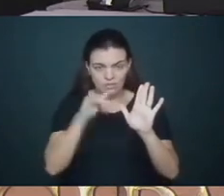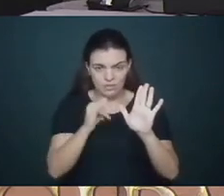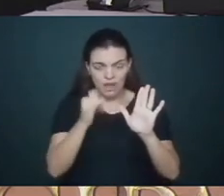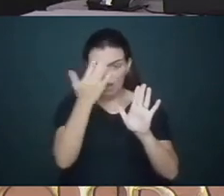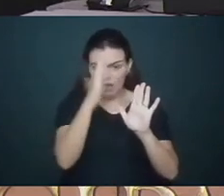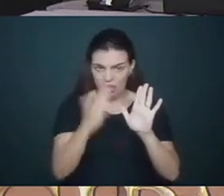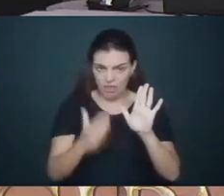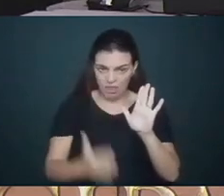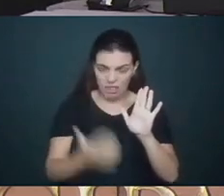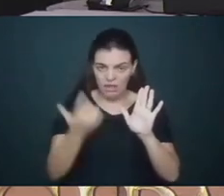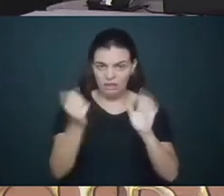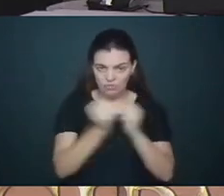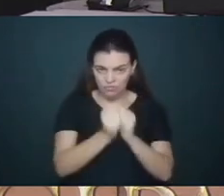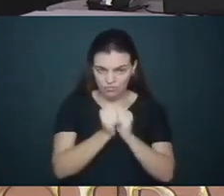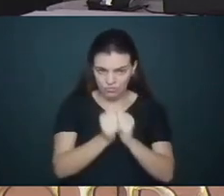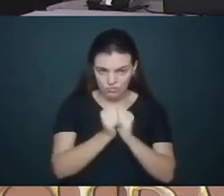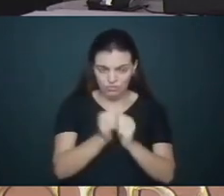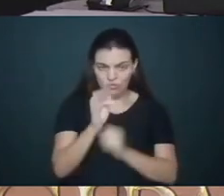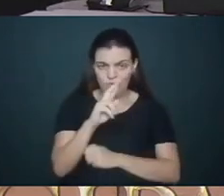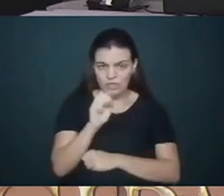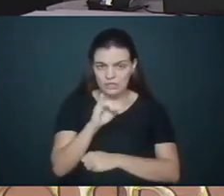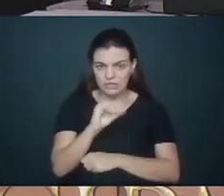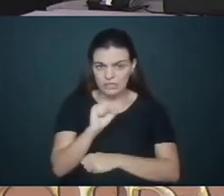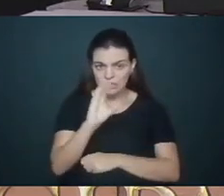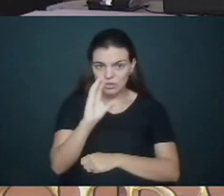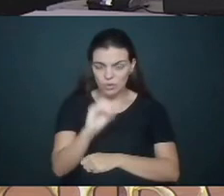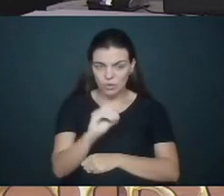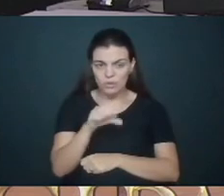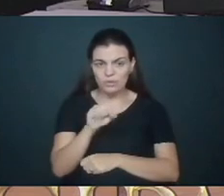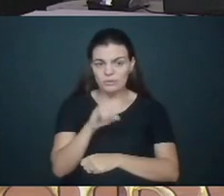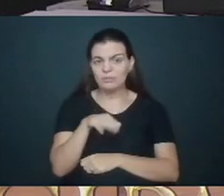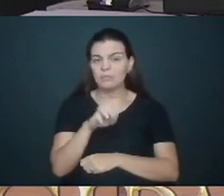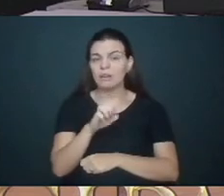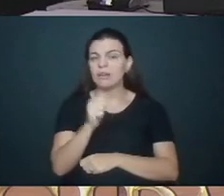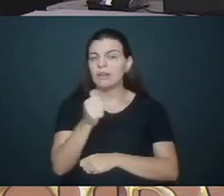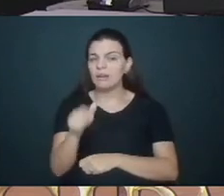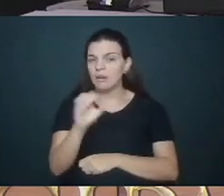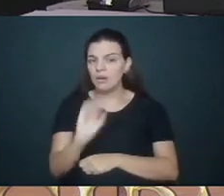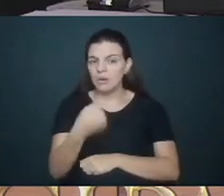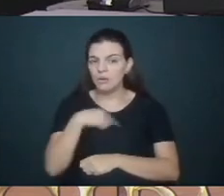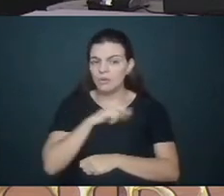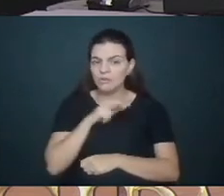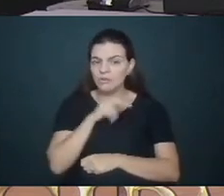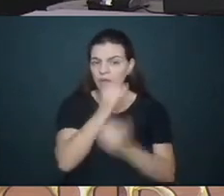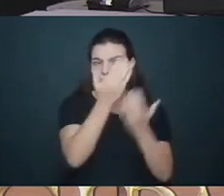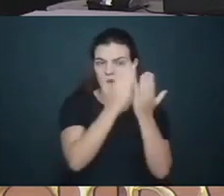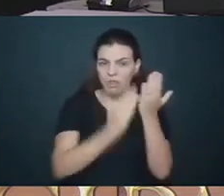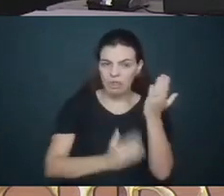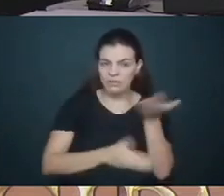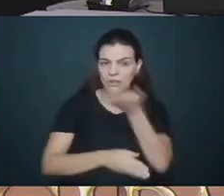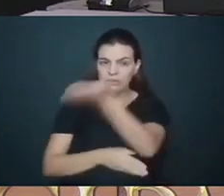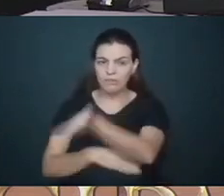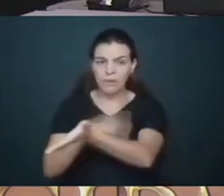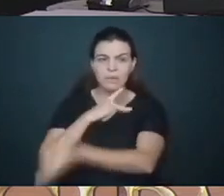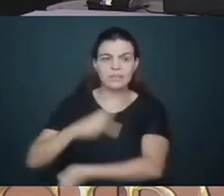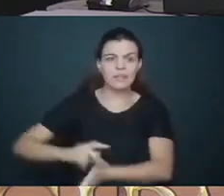que ajudou a elaborar, vamos simplesmente conferir e dar para o presidente assinar. A partir